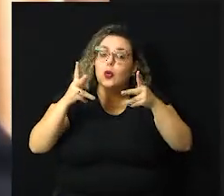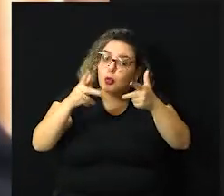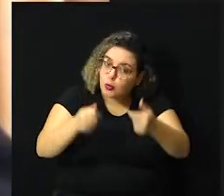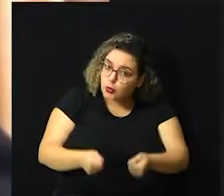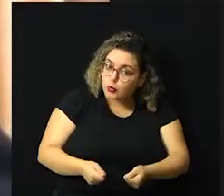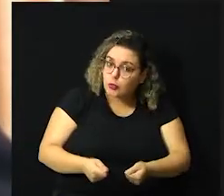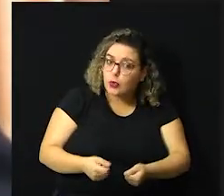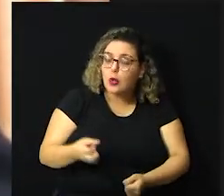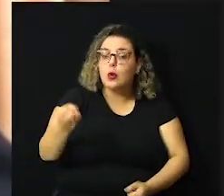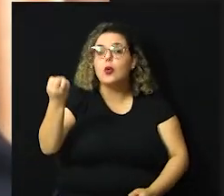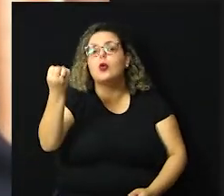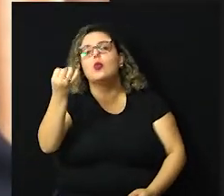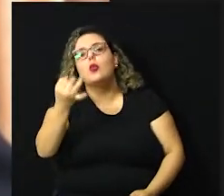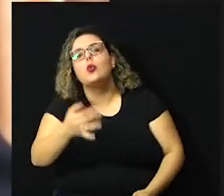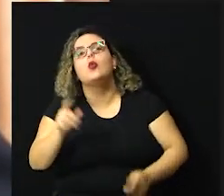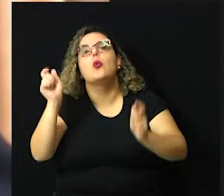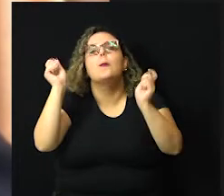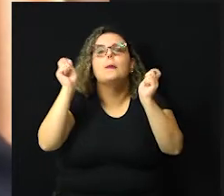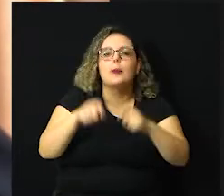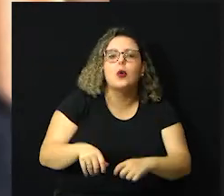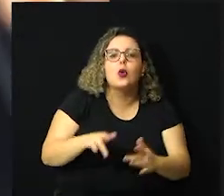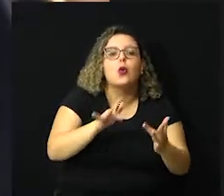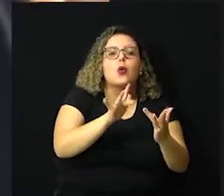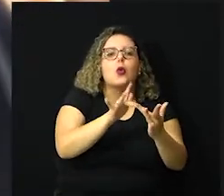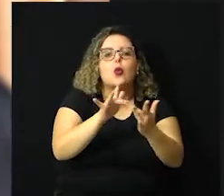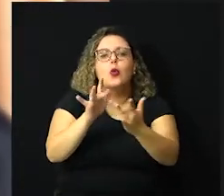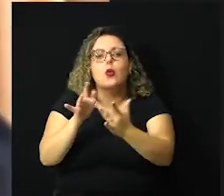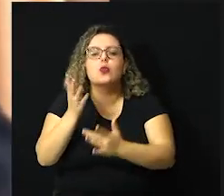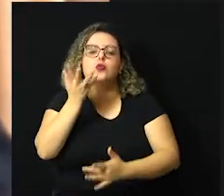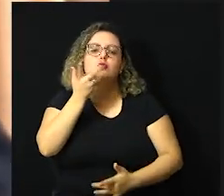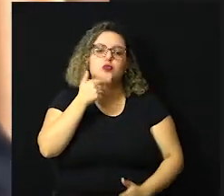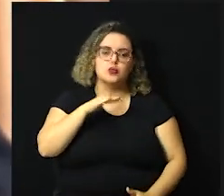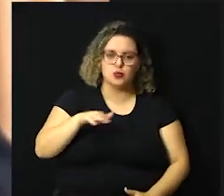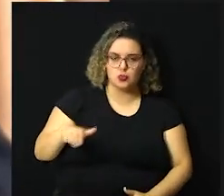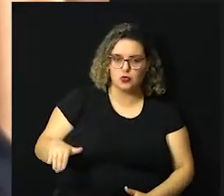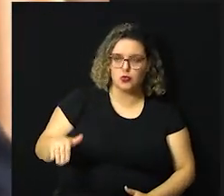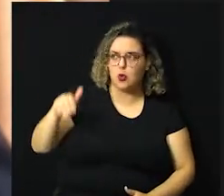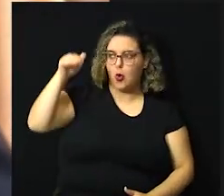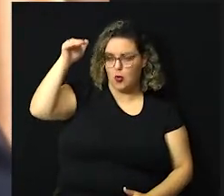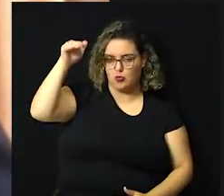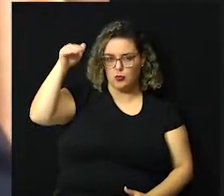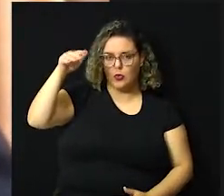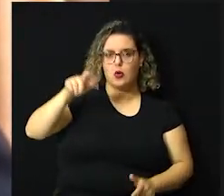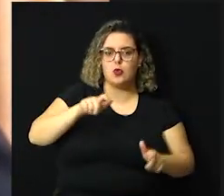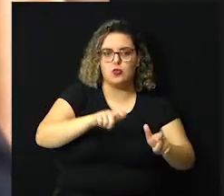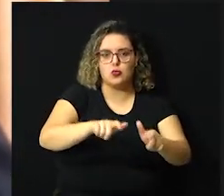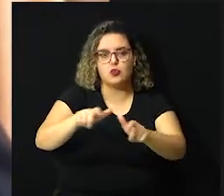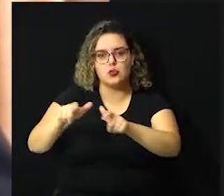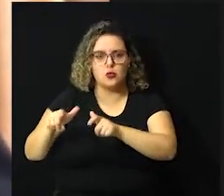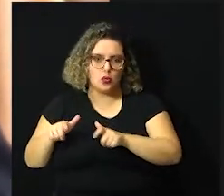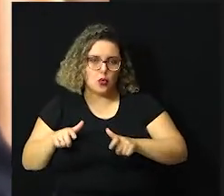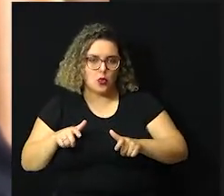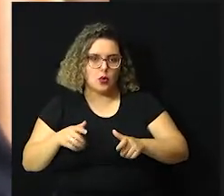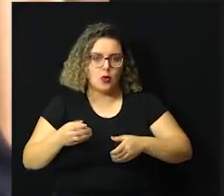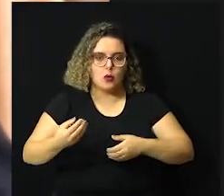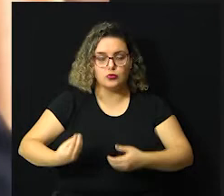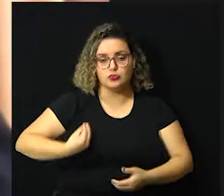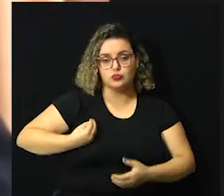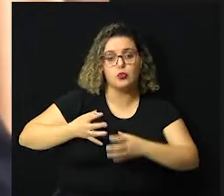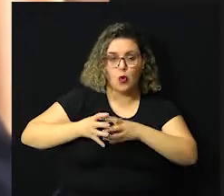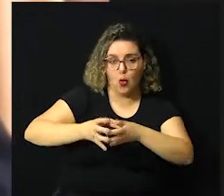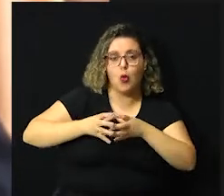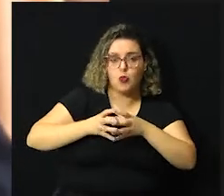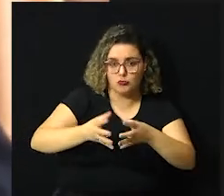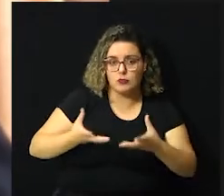é a quantidade ou a possibilidade de contato entre criança e os adultos e o ambiente de convivência.